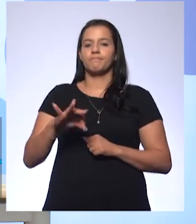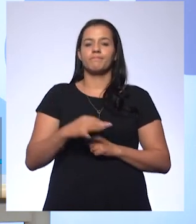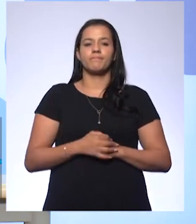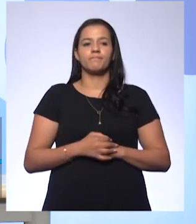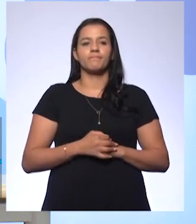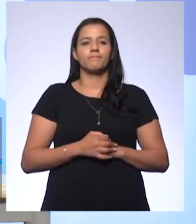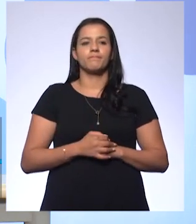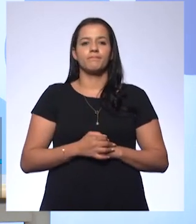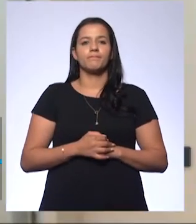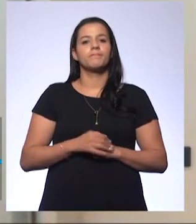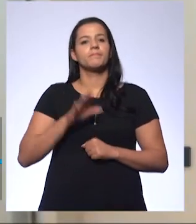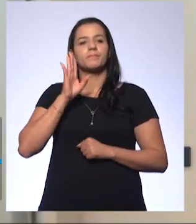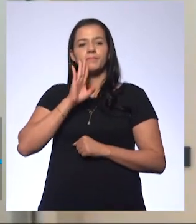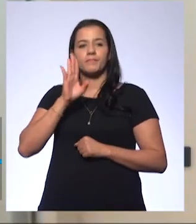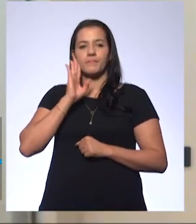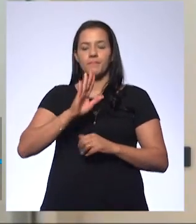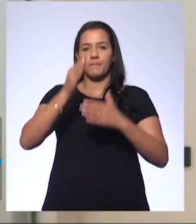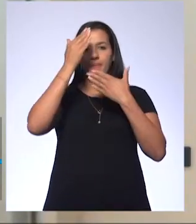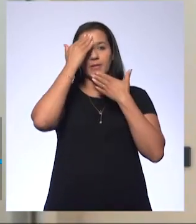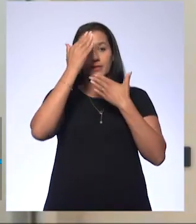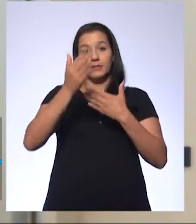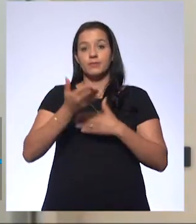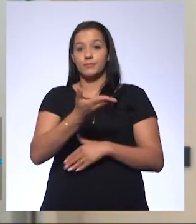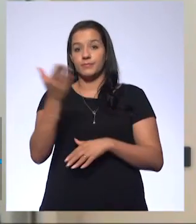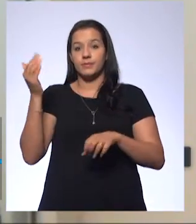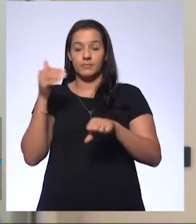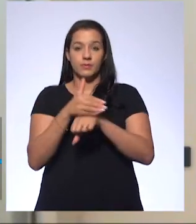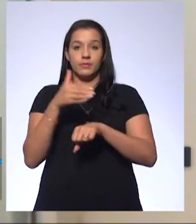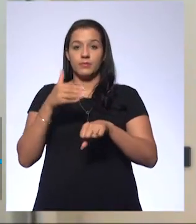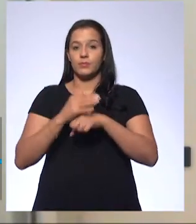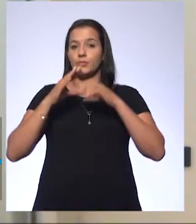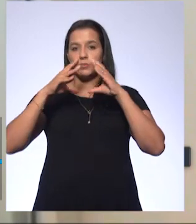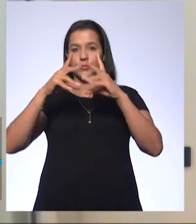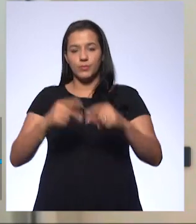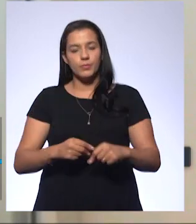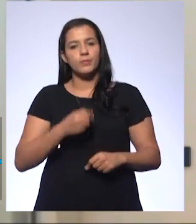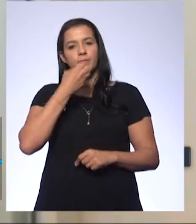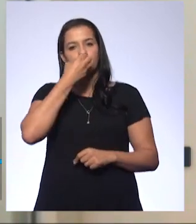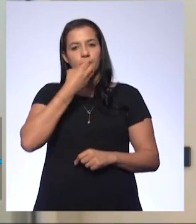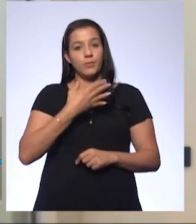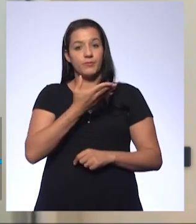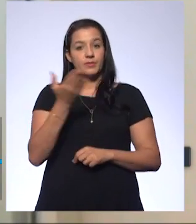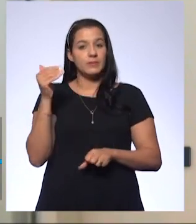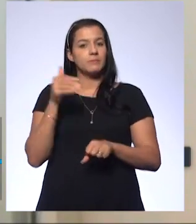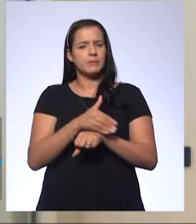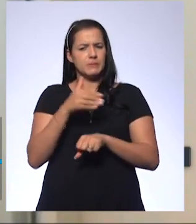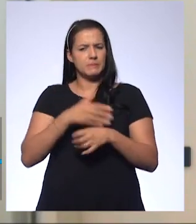evolução dos modelos atômicos, né? Muito bacana, olha só.